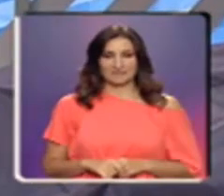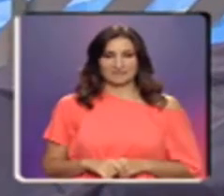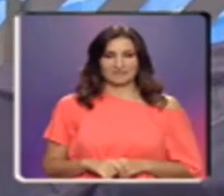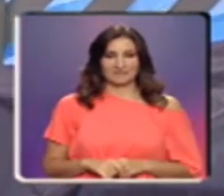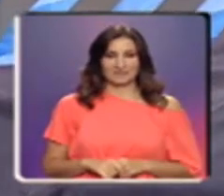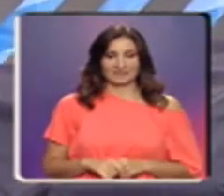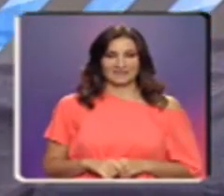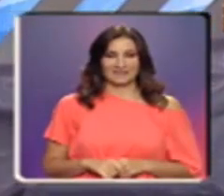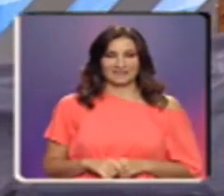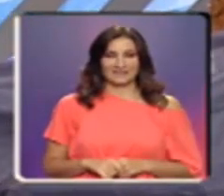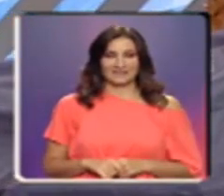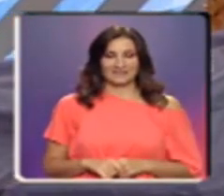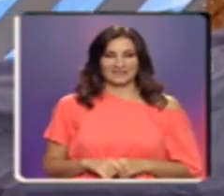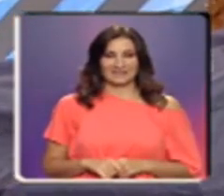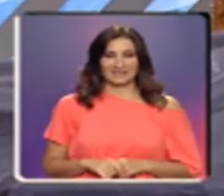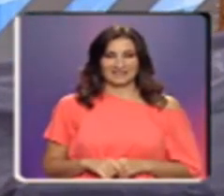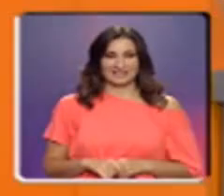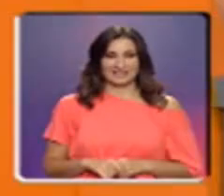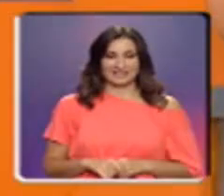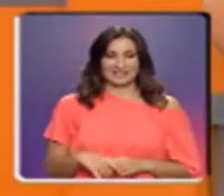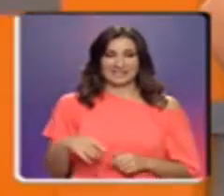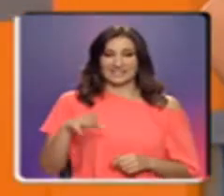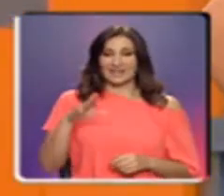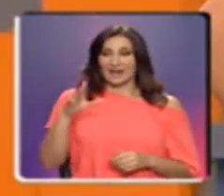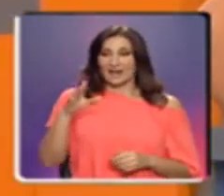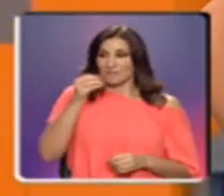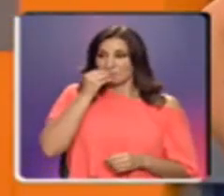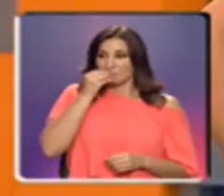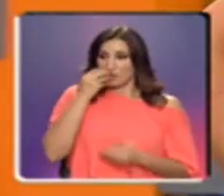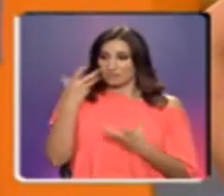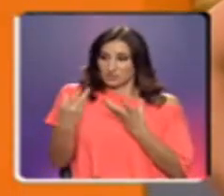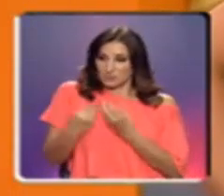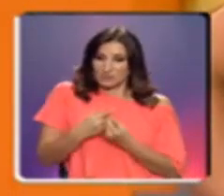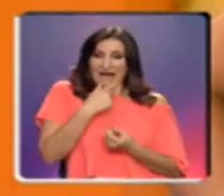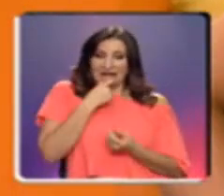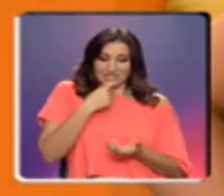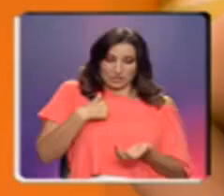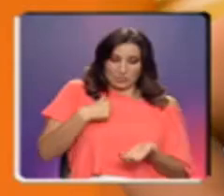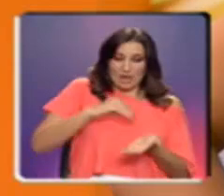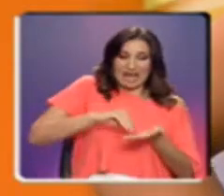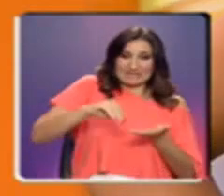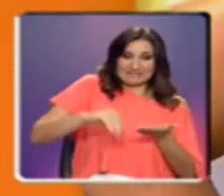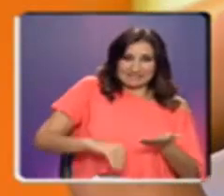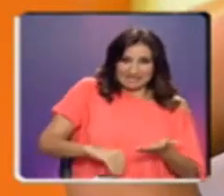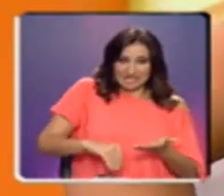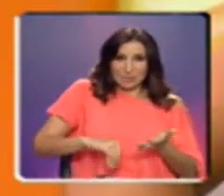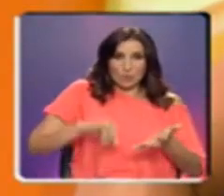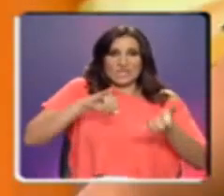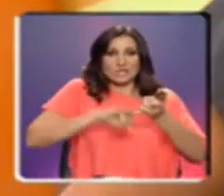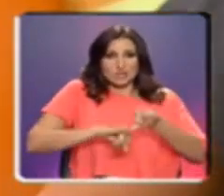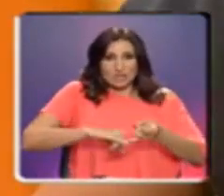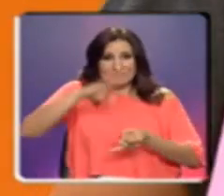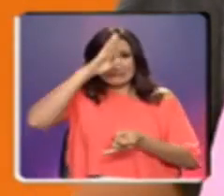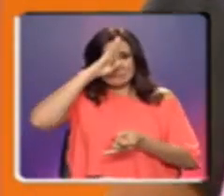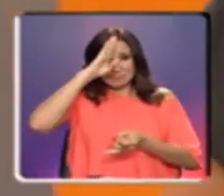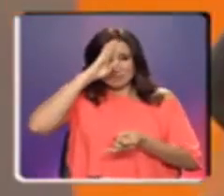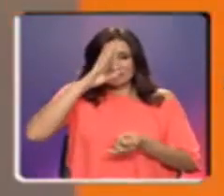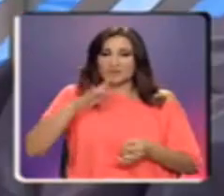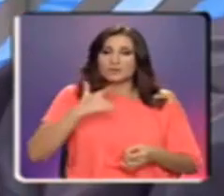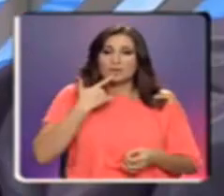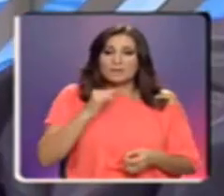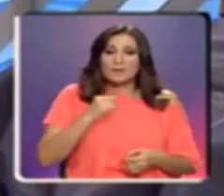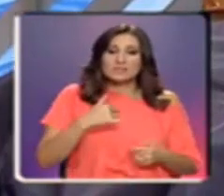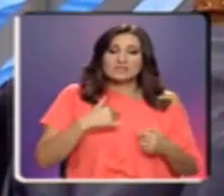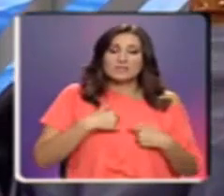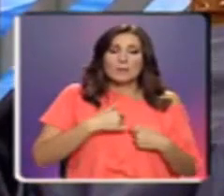Faz favor. Que é só almoça comigo se eu assinar isso? Exatamente, portanto, primeiro é isto e é assinar, só fazer ali a assinatura. Não posso, eu